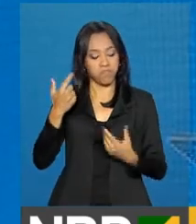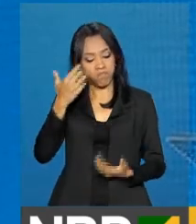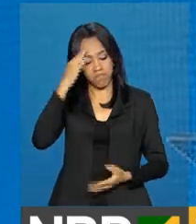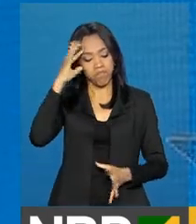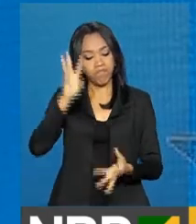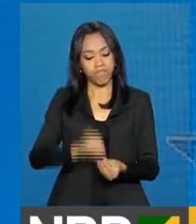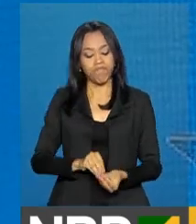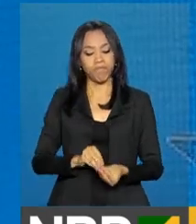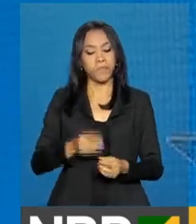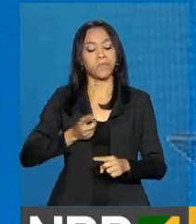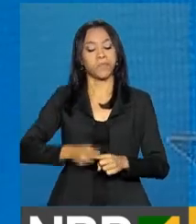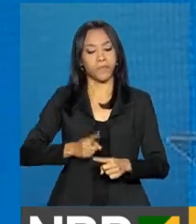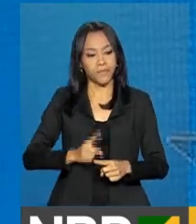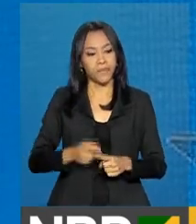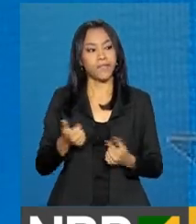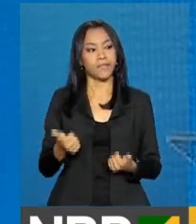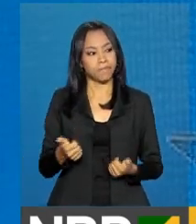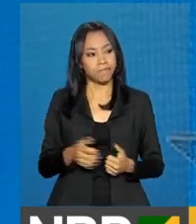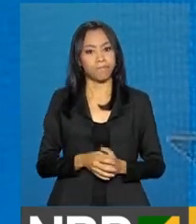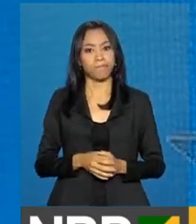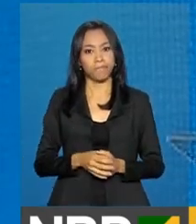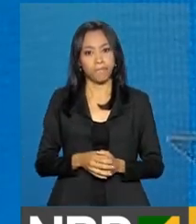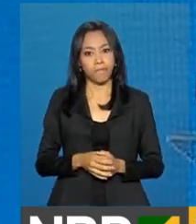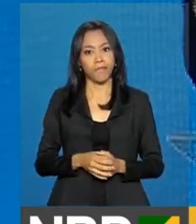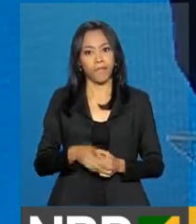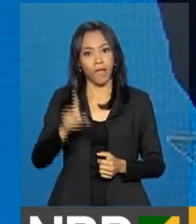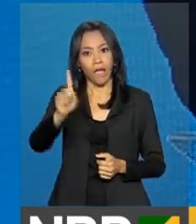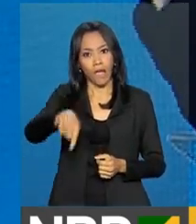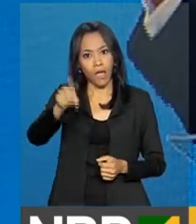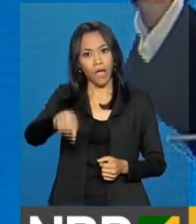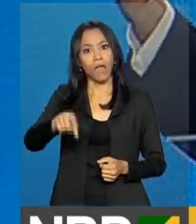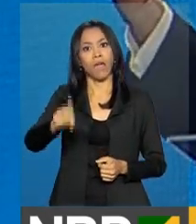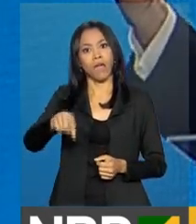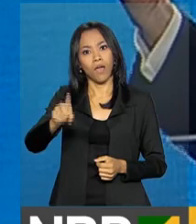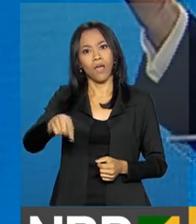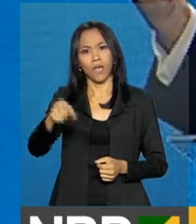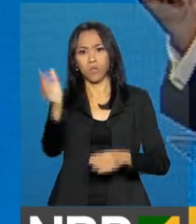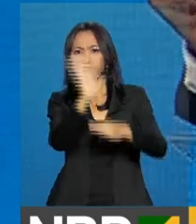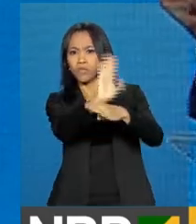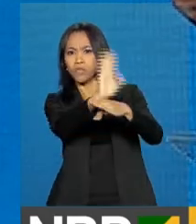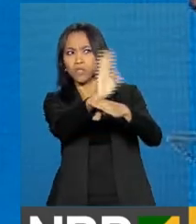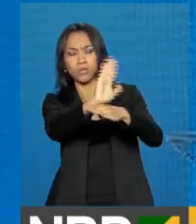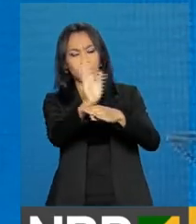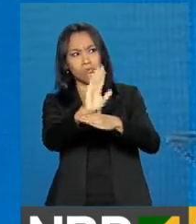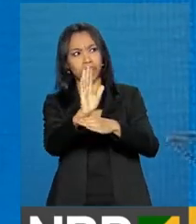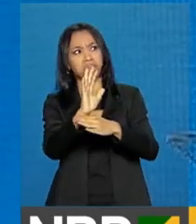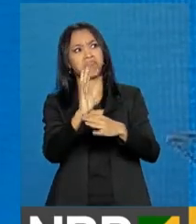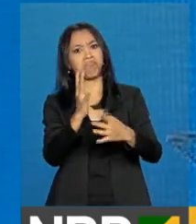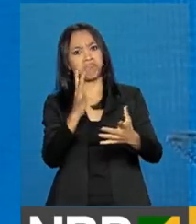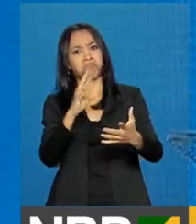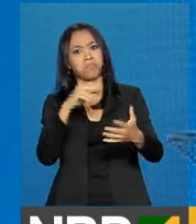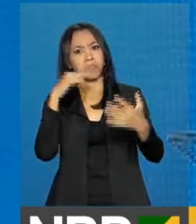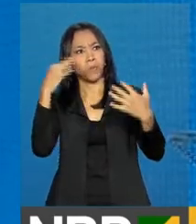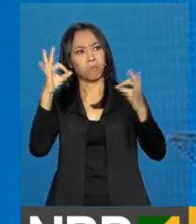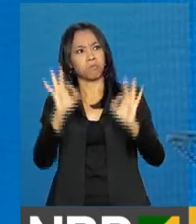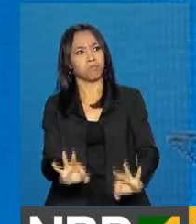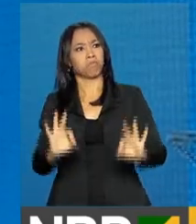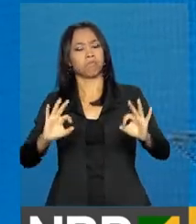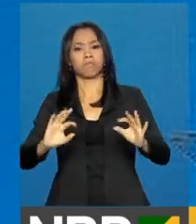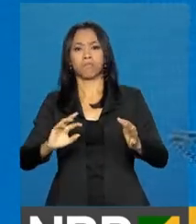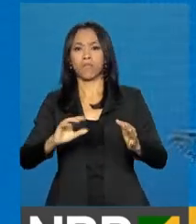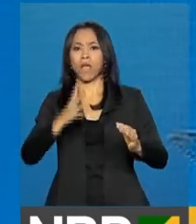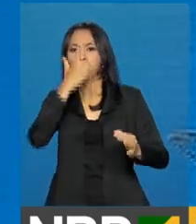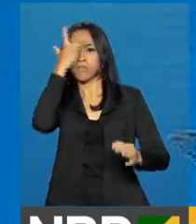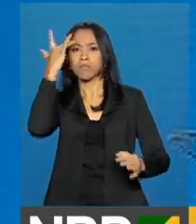Econômica, digamos assim, é revelada por aquele vídeo muito significativo. Ou seja, as pessoas têm